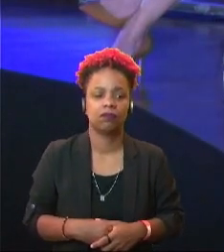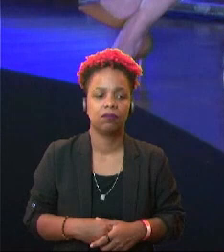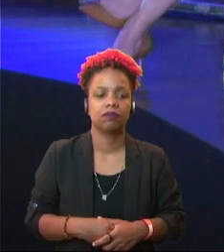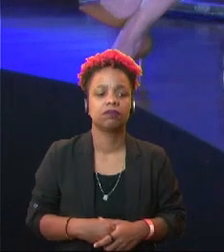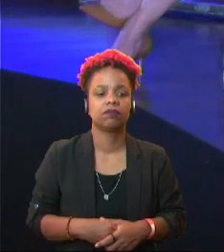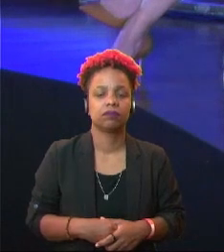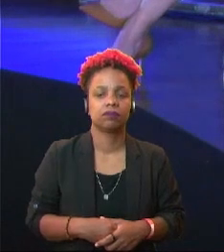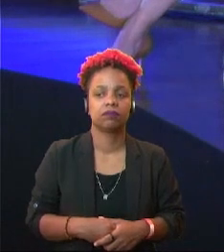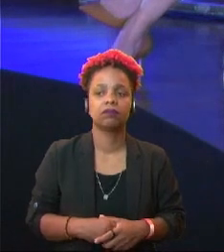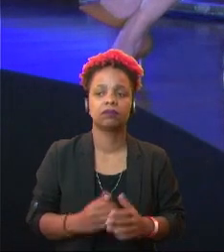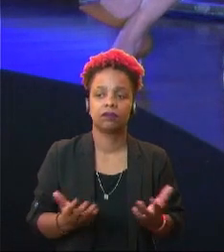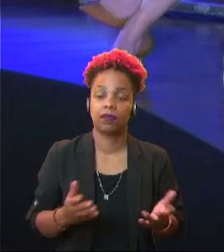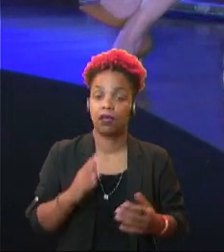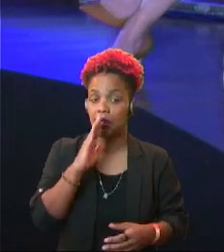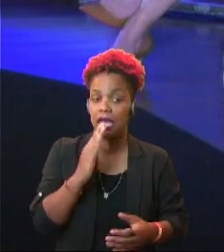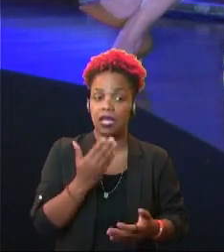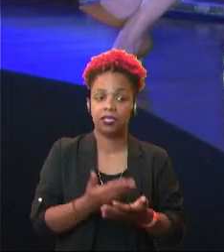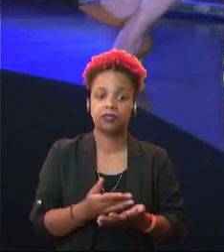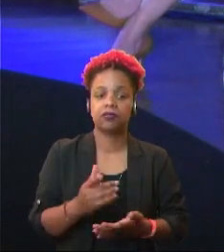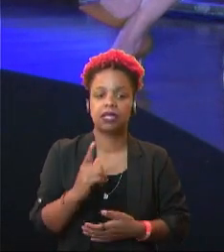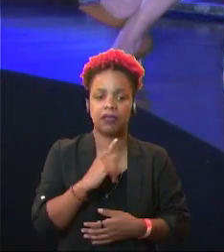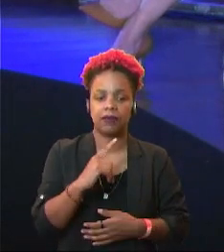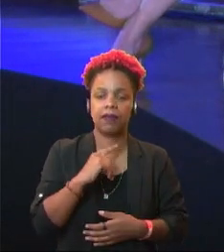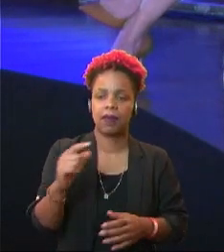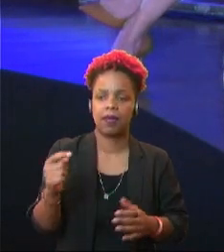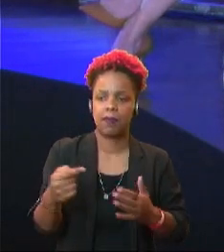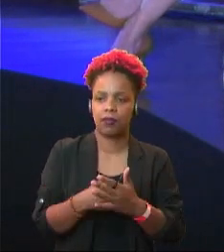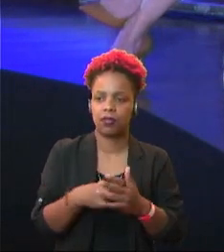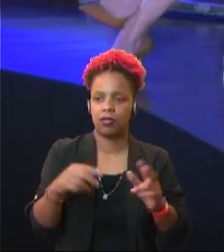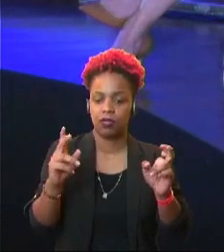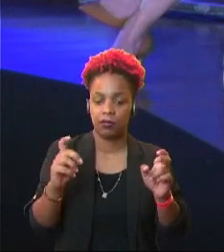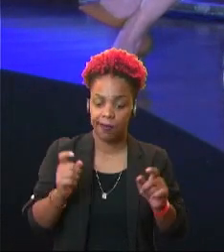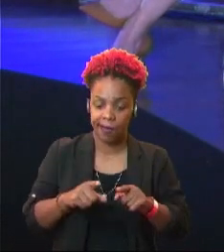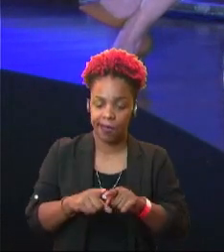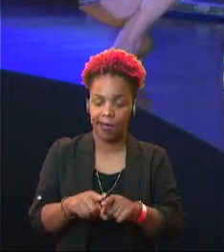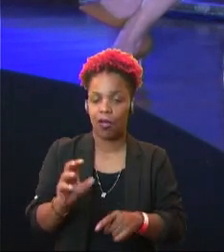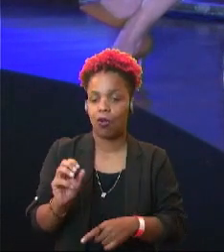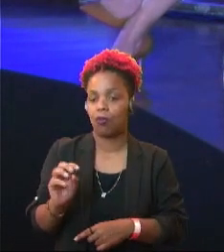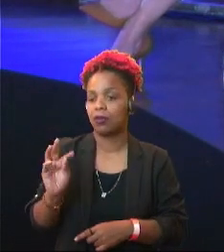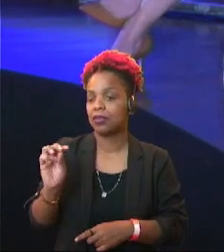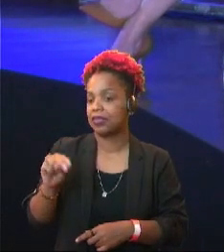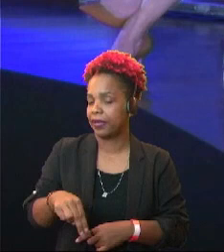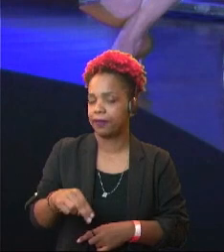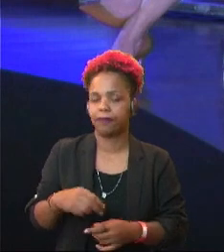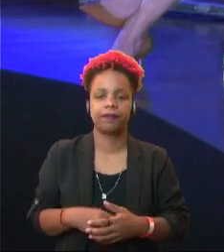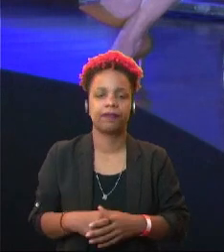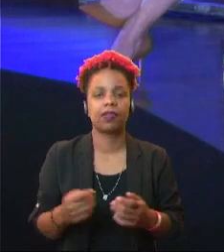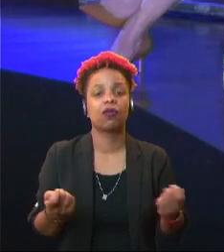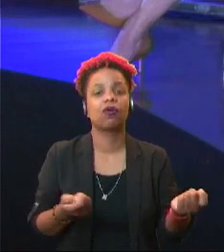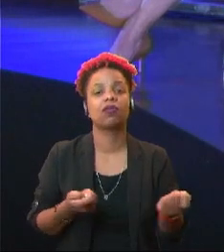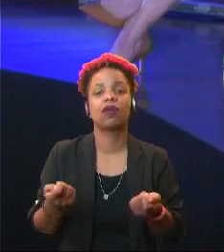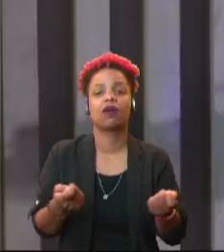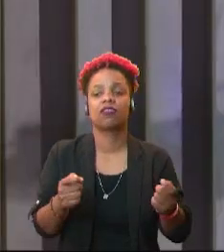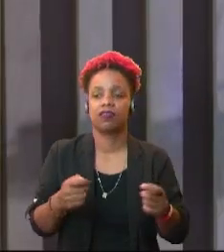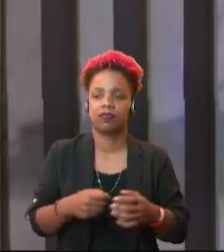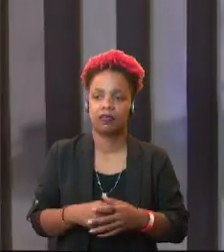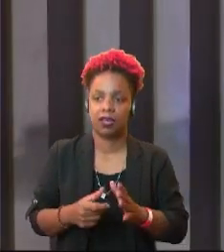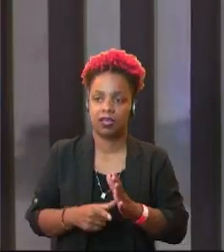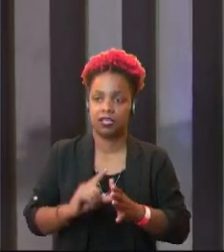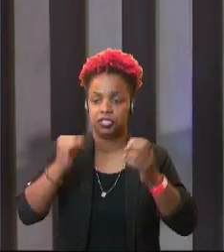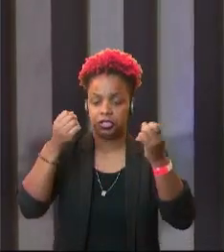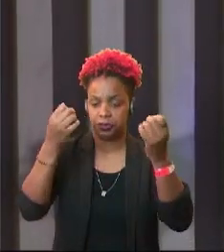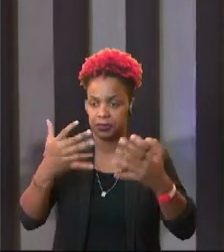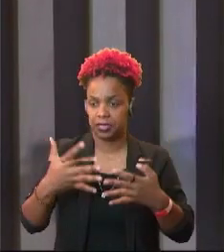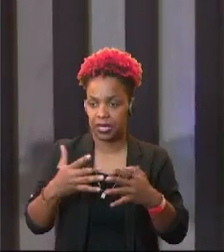for me about... Eu acredito que houve uma pergunta para mim sobre a parceria da OTAN. Para contexto, a OTAN, como eu mencionei antes, como